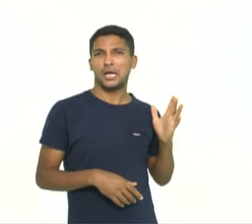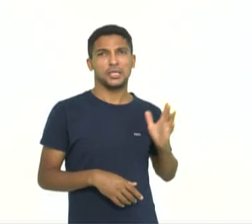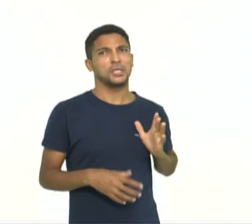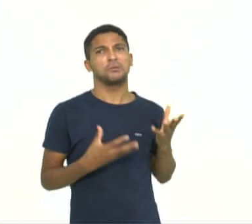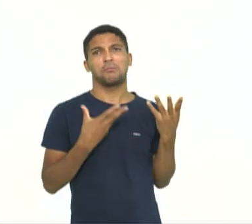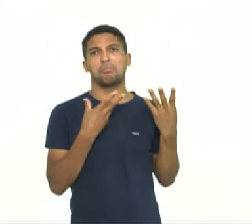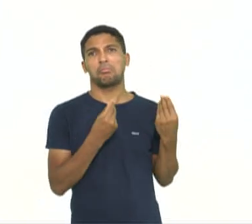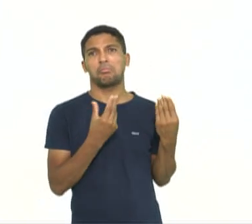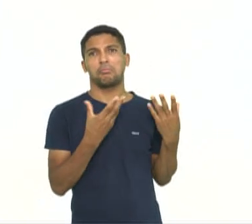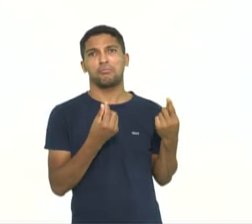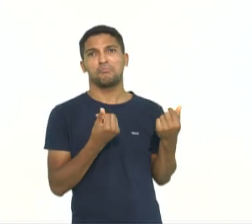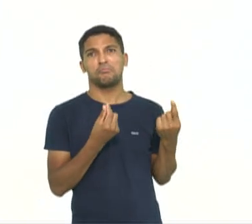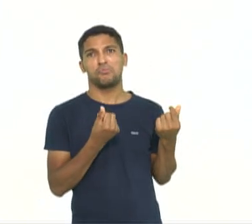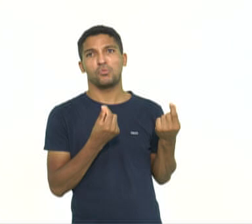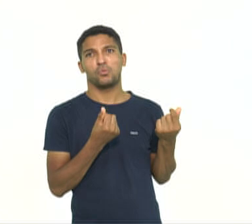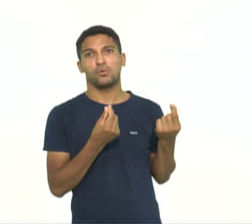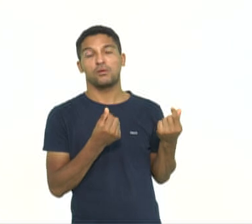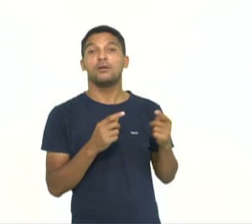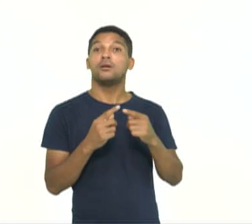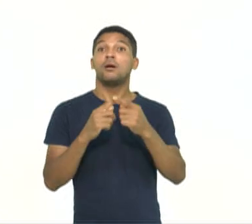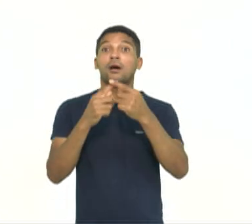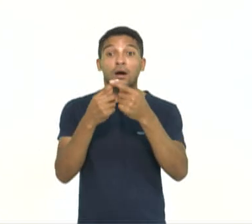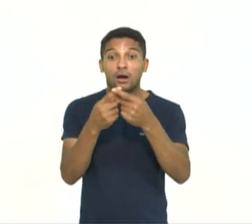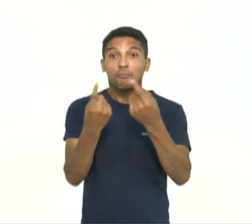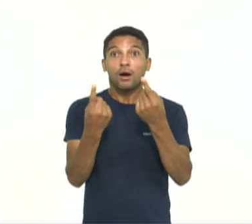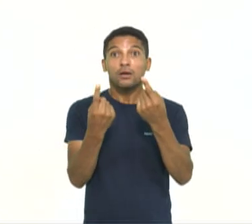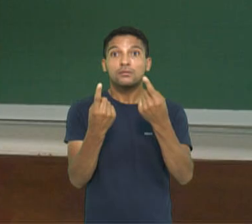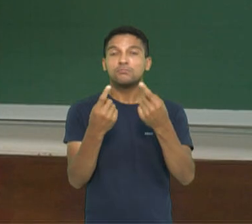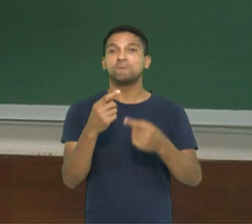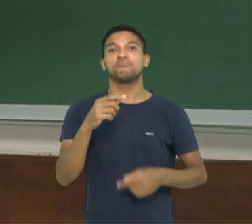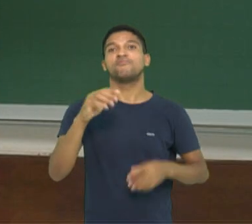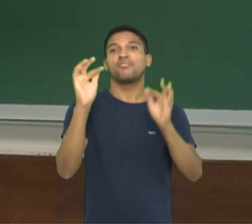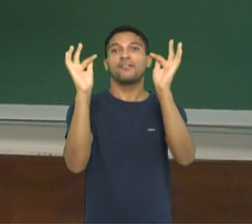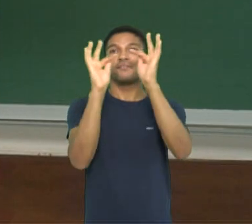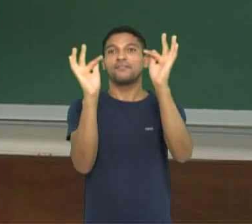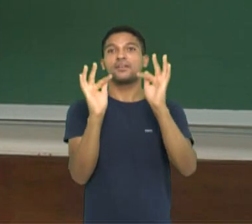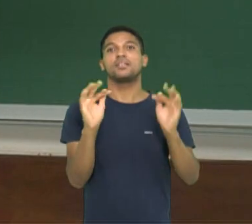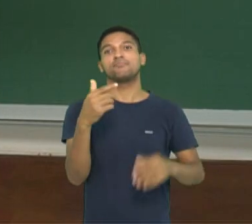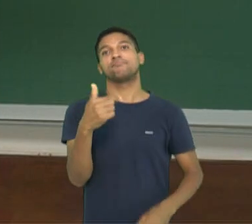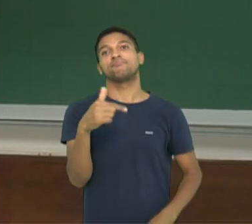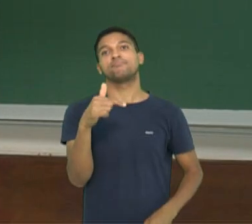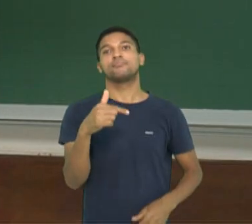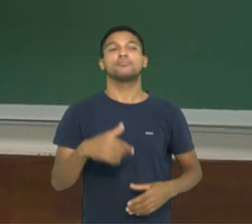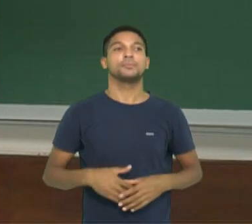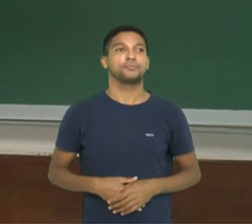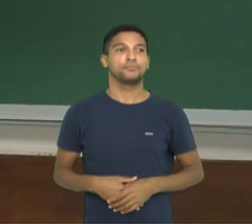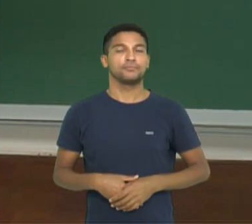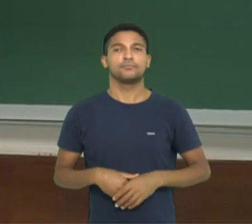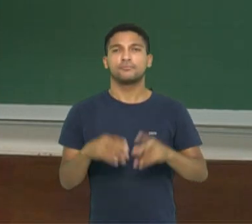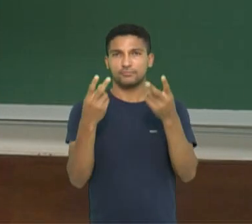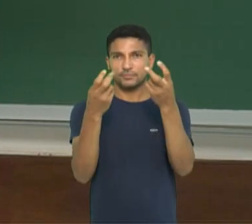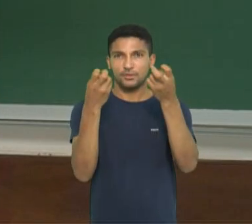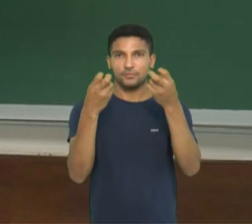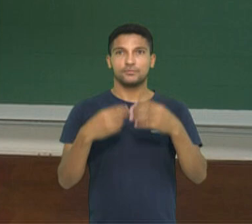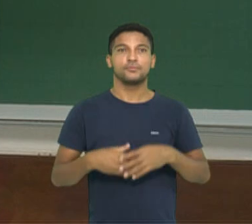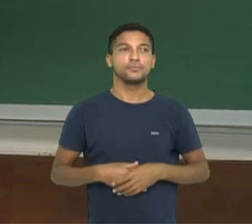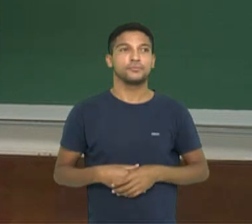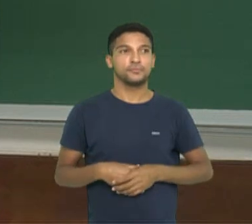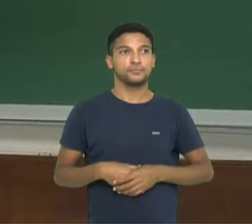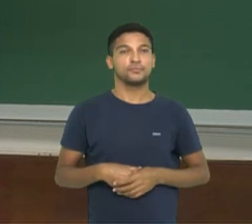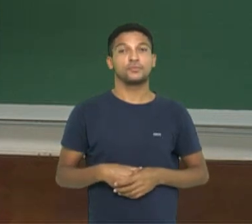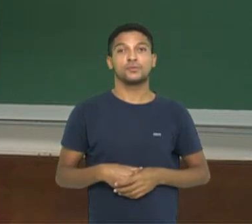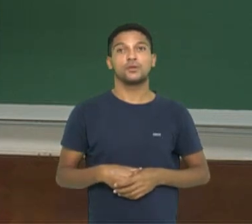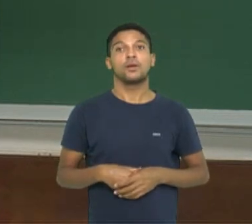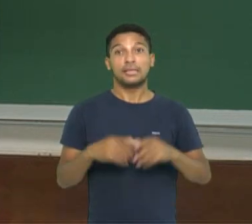por qualquer uma das outras conjunções adversativas, vai manter o mesmo sentido, porque são sinônimos, pessoal. Então, observem que eu poderia colocar